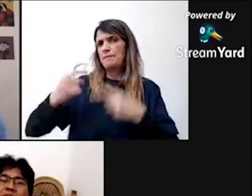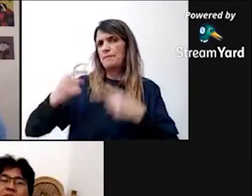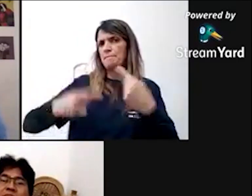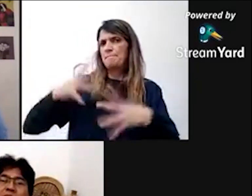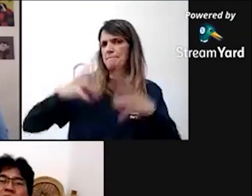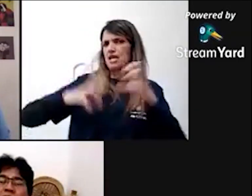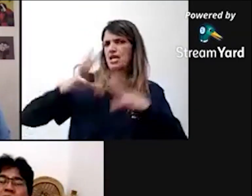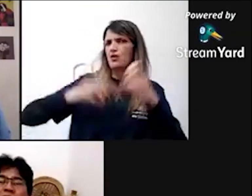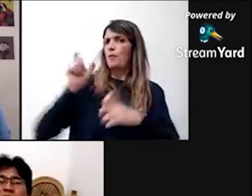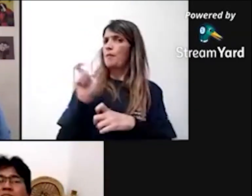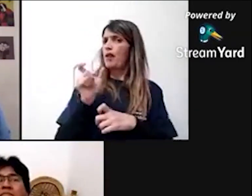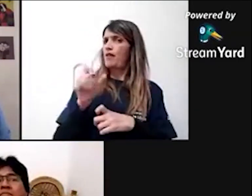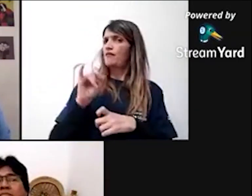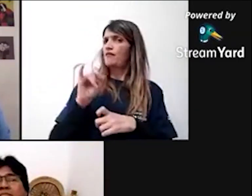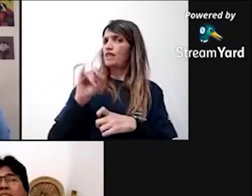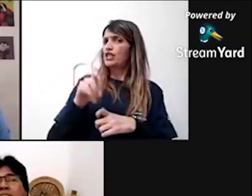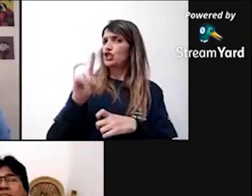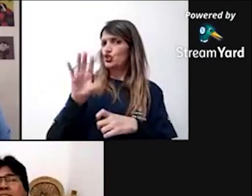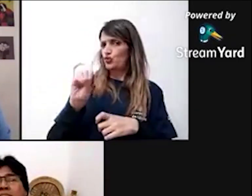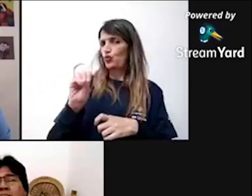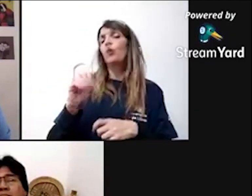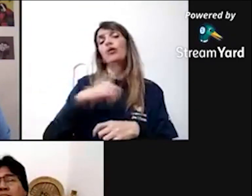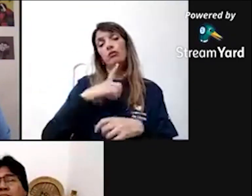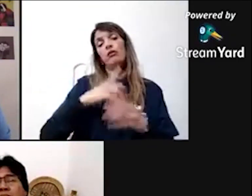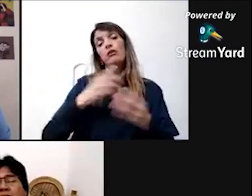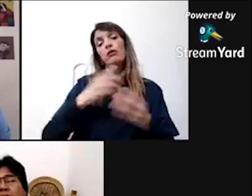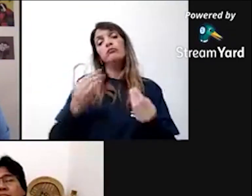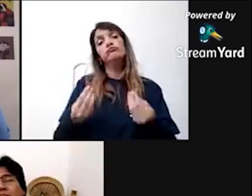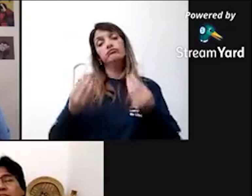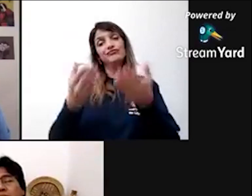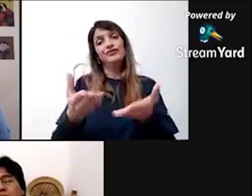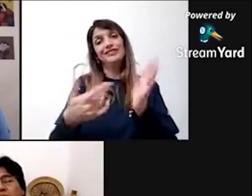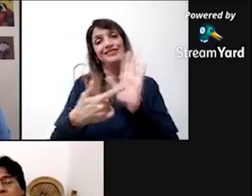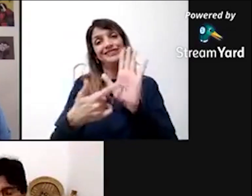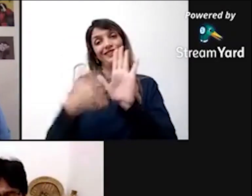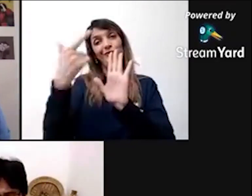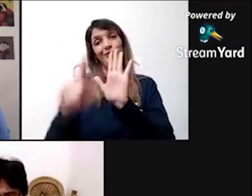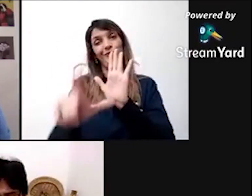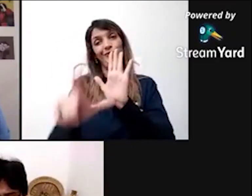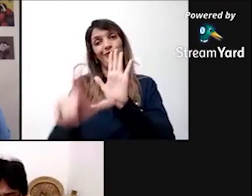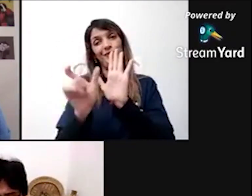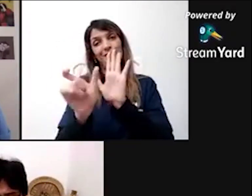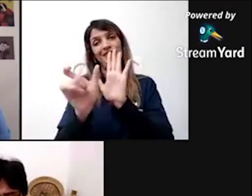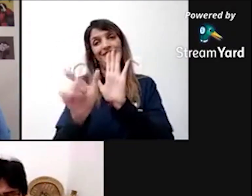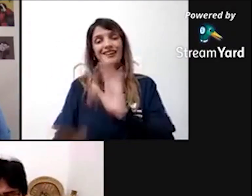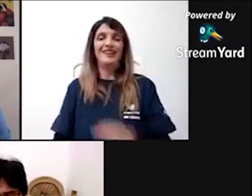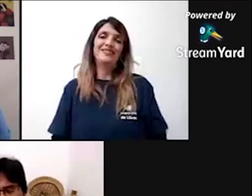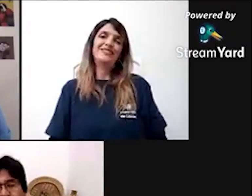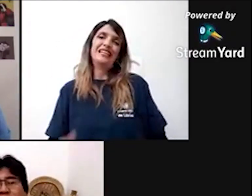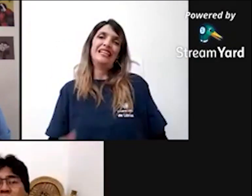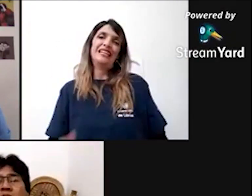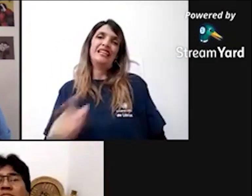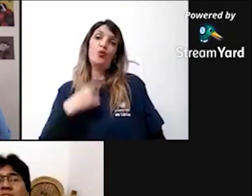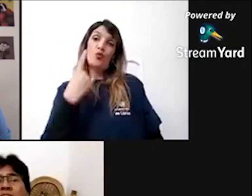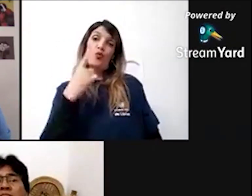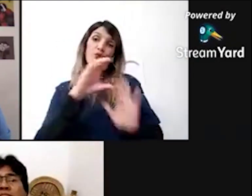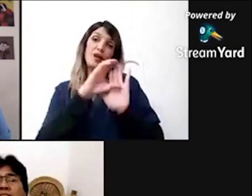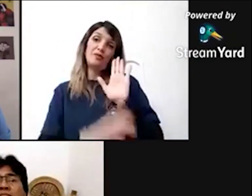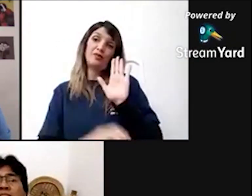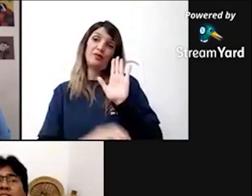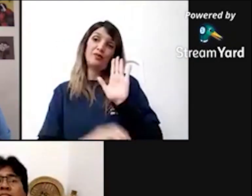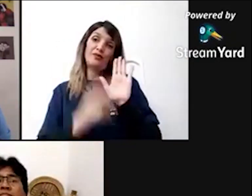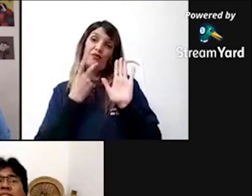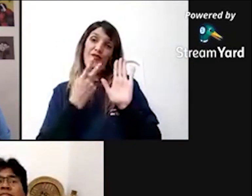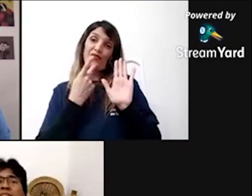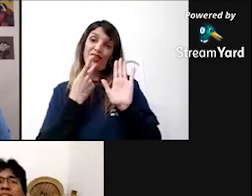gente oferece uma alternativa de como chamá-los. Né? A gente até tem um capítulo lá que fala justamente disso, usando a palavra